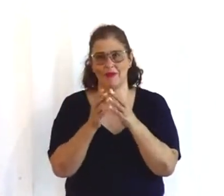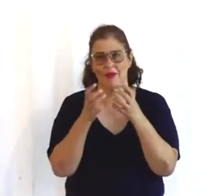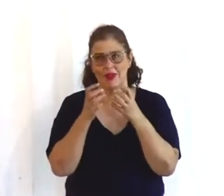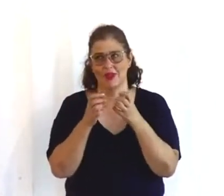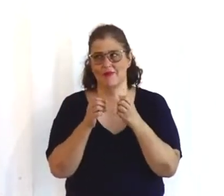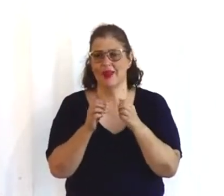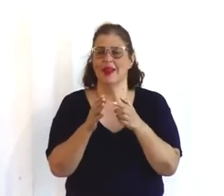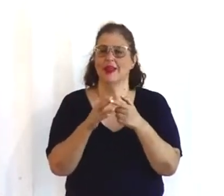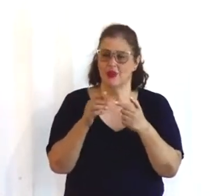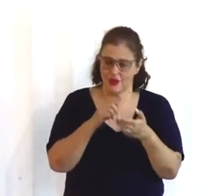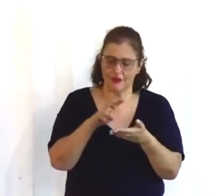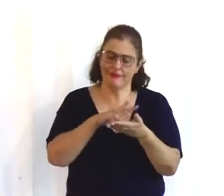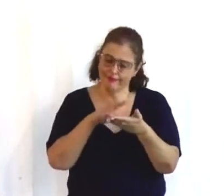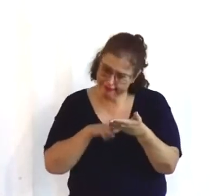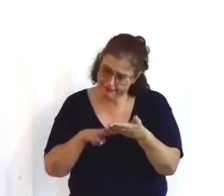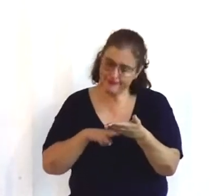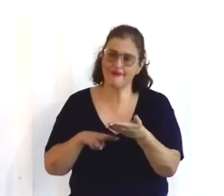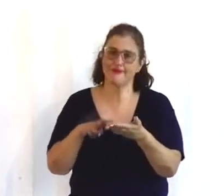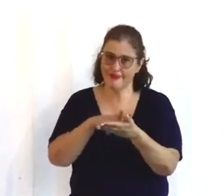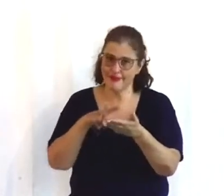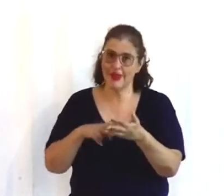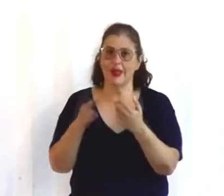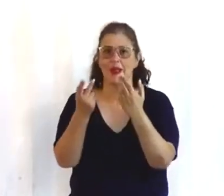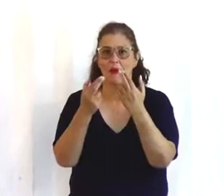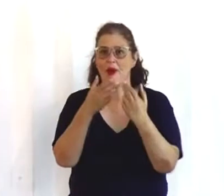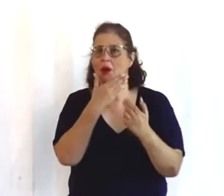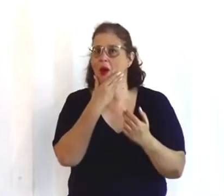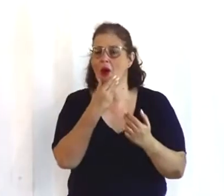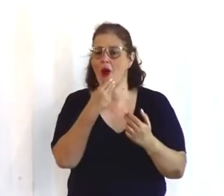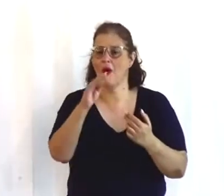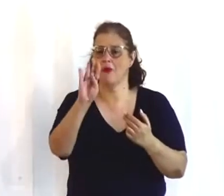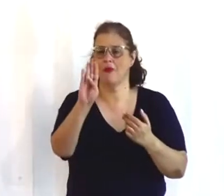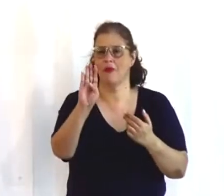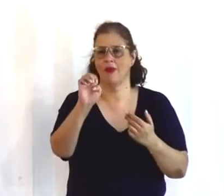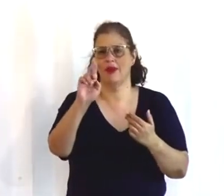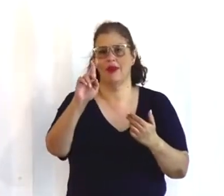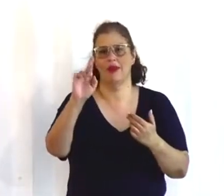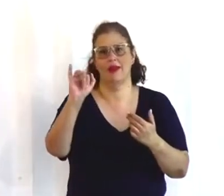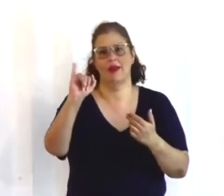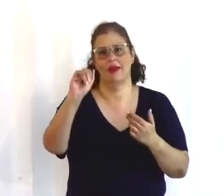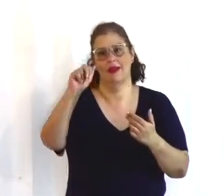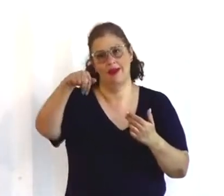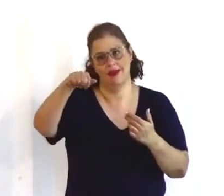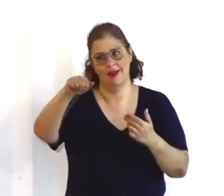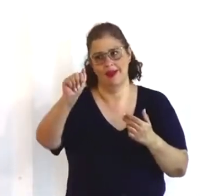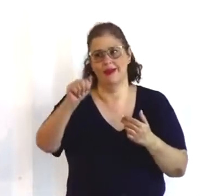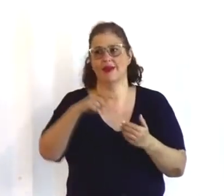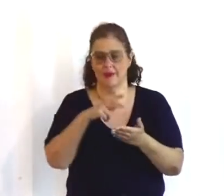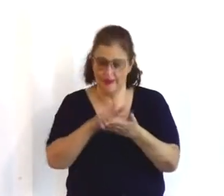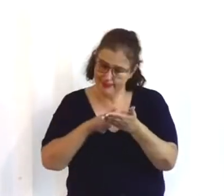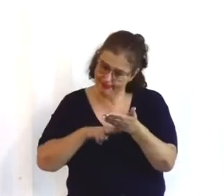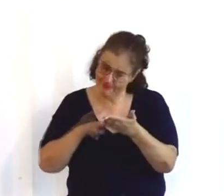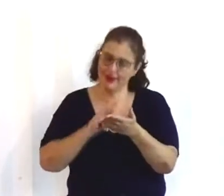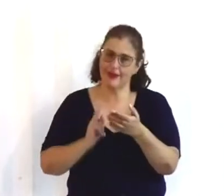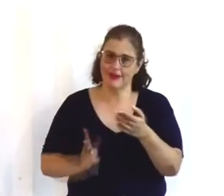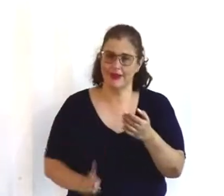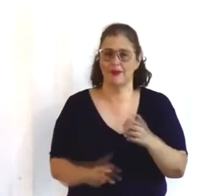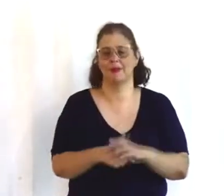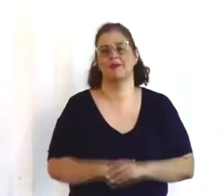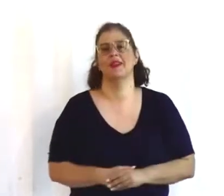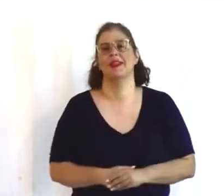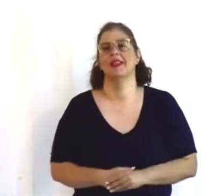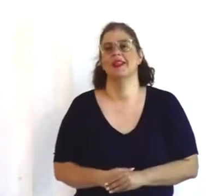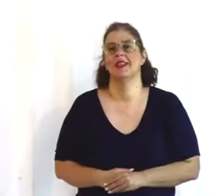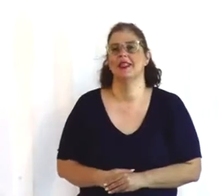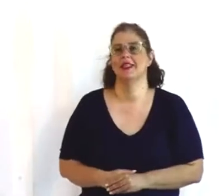as escrituras. Então abra a sua Bíblia em Apocalipse capítulo 5, de 1 a 5, será a